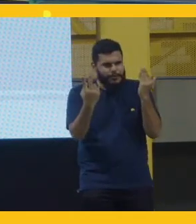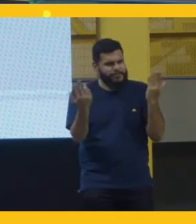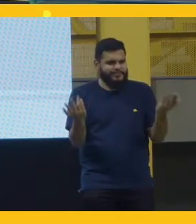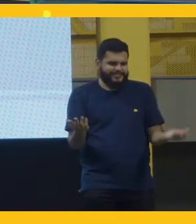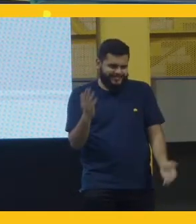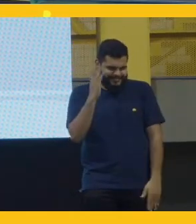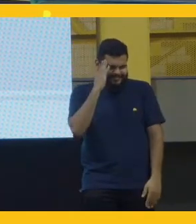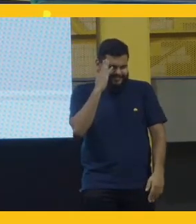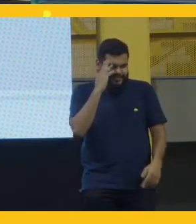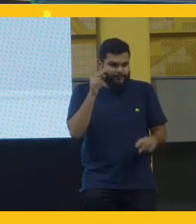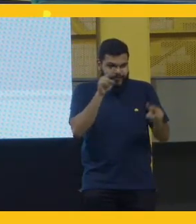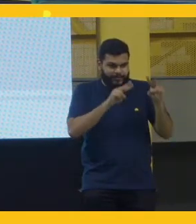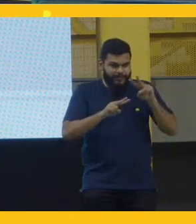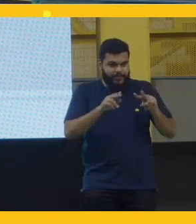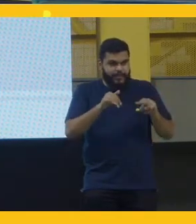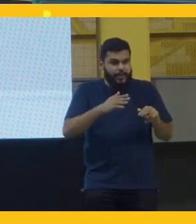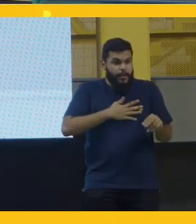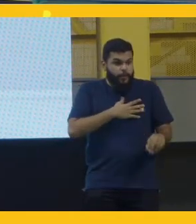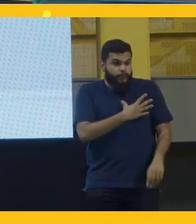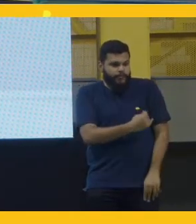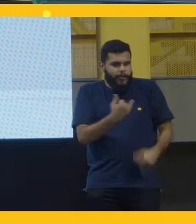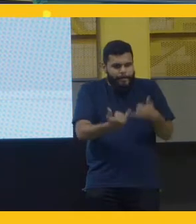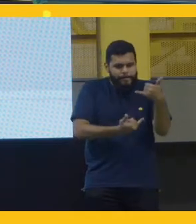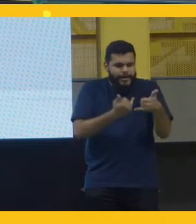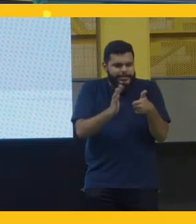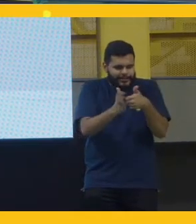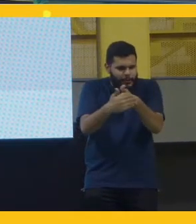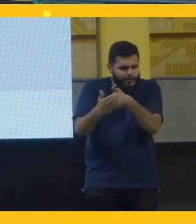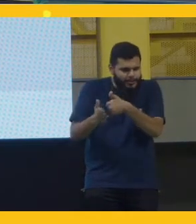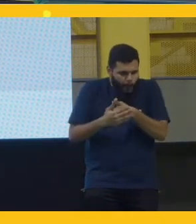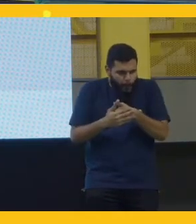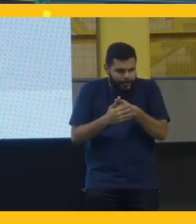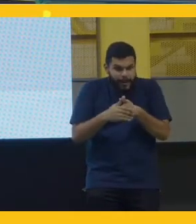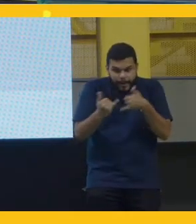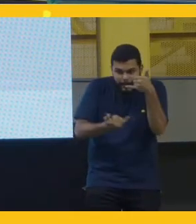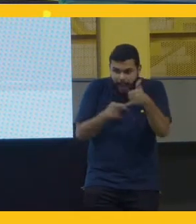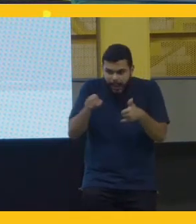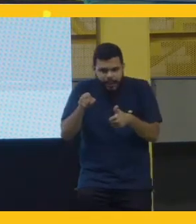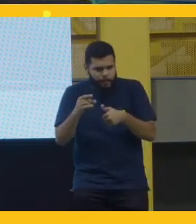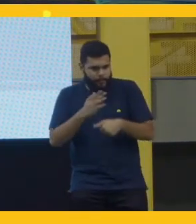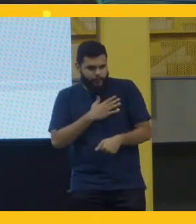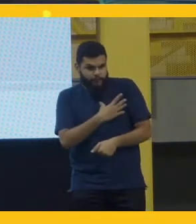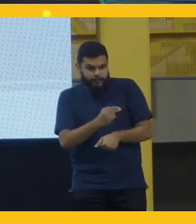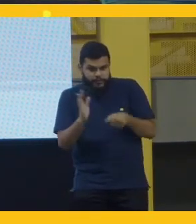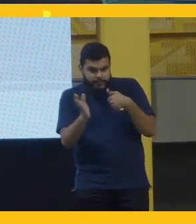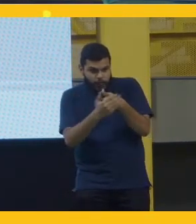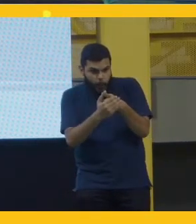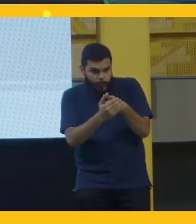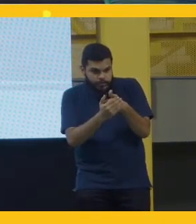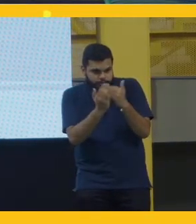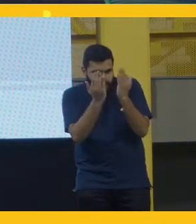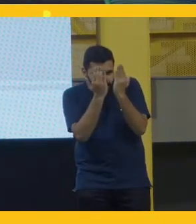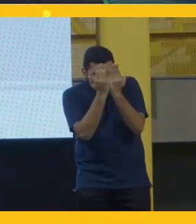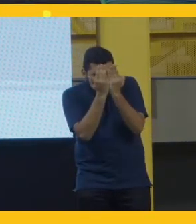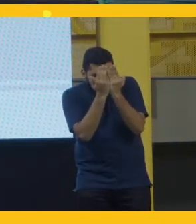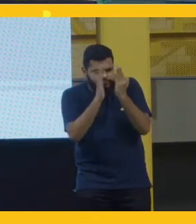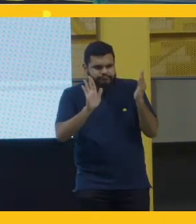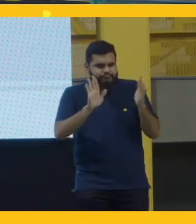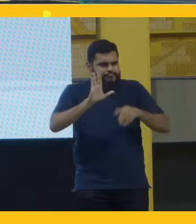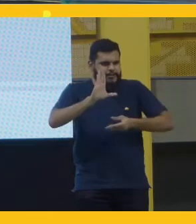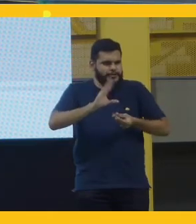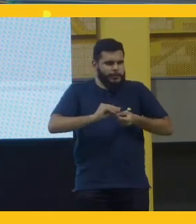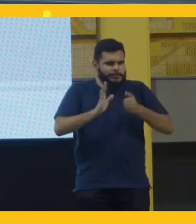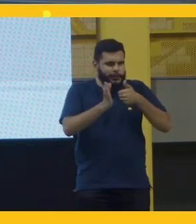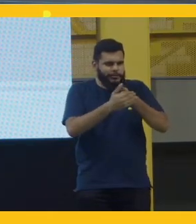né? Aí na hora que faz assim, achou, então ele acha que eu vejo quando ele tira a mão dos olhos. Mas essa percepção da